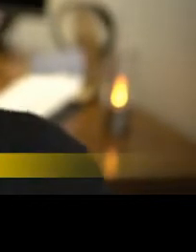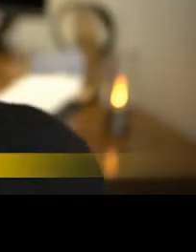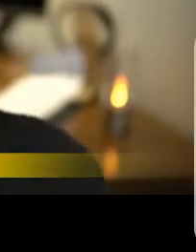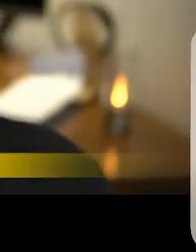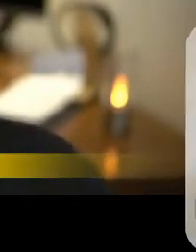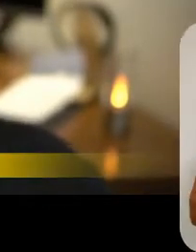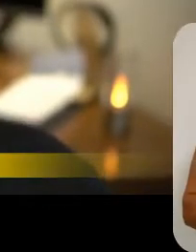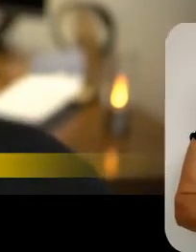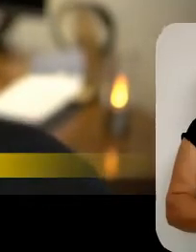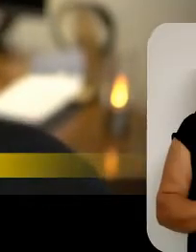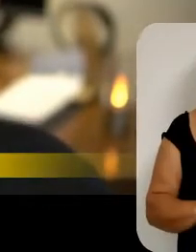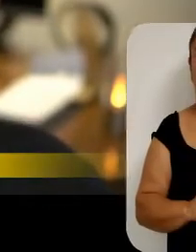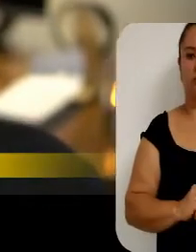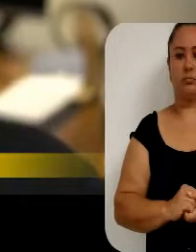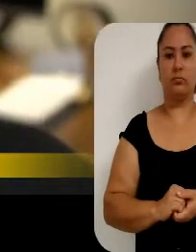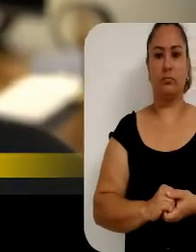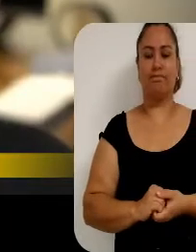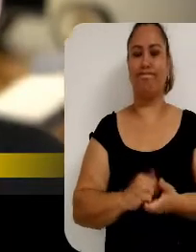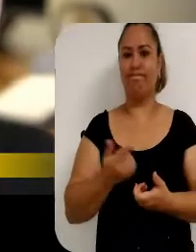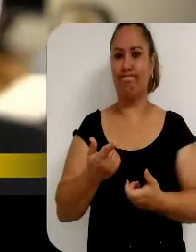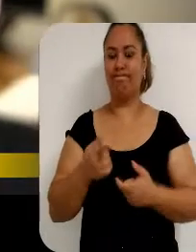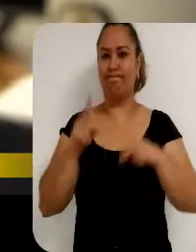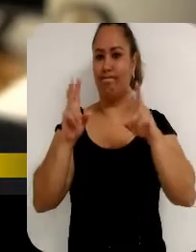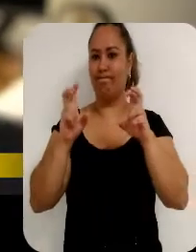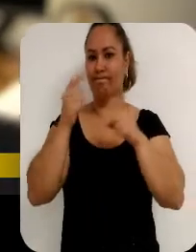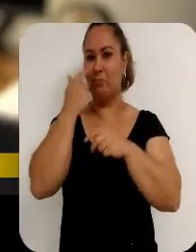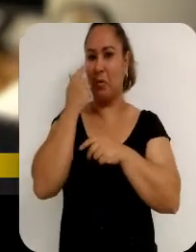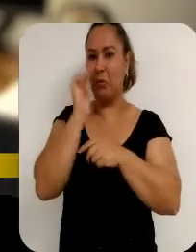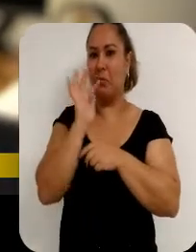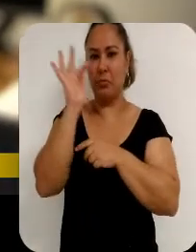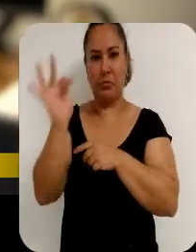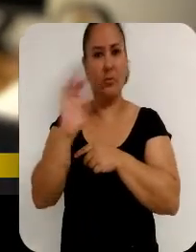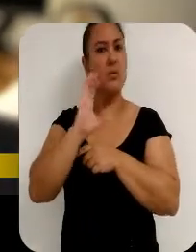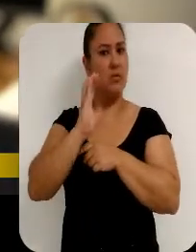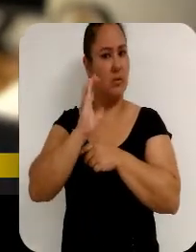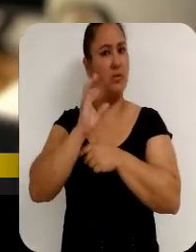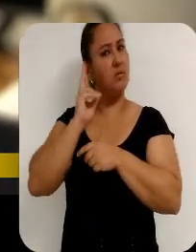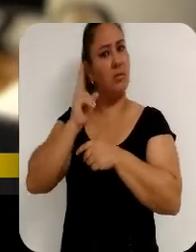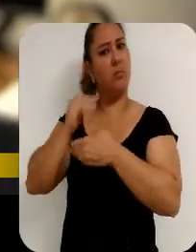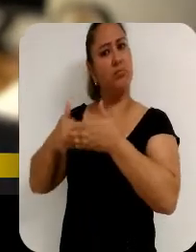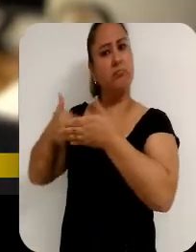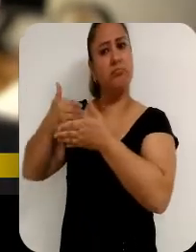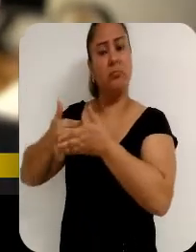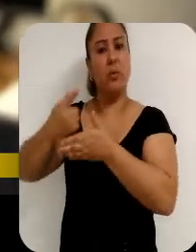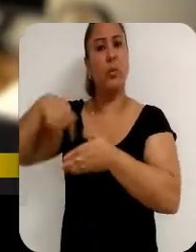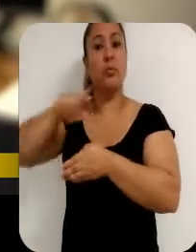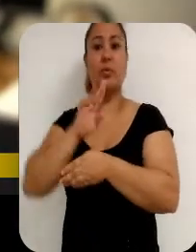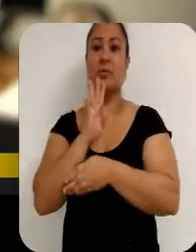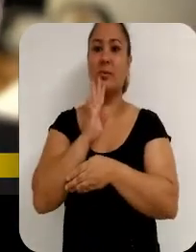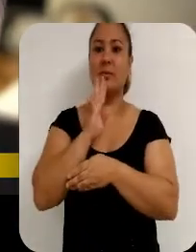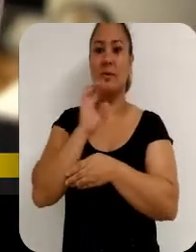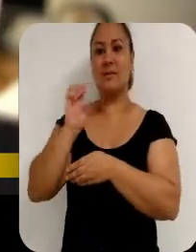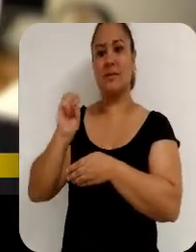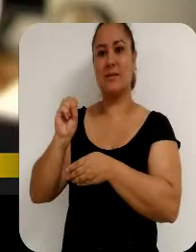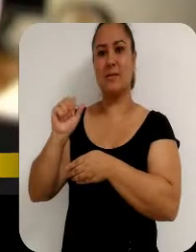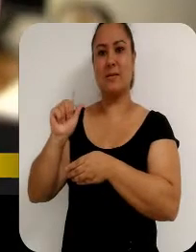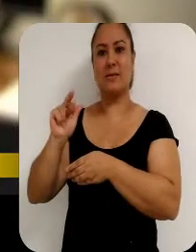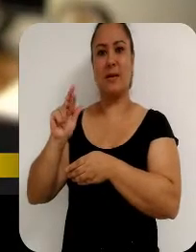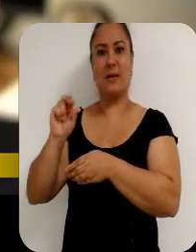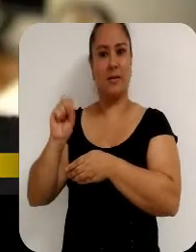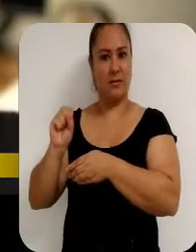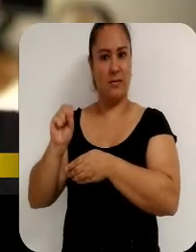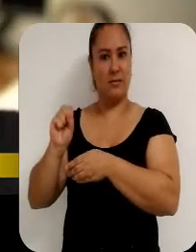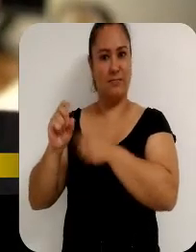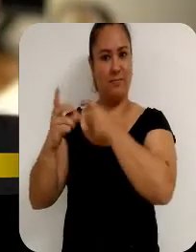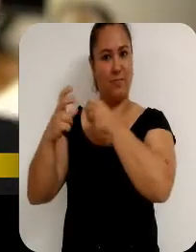esse tipo de previsão a ciência já faz desde sempre, desde quando a gente conhecia a SARS, na verdade. Quando a SARS foi descoberta em 2003,